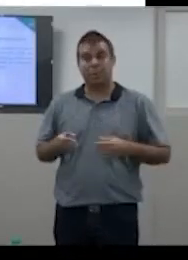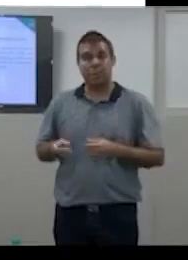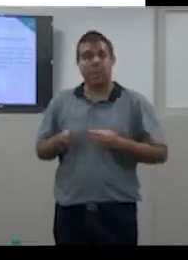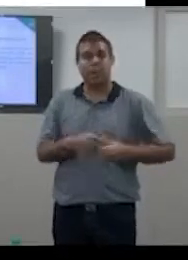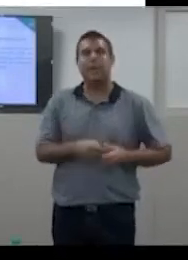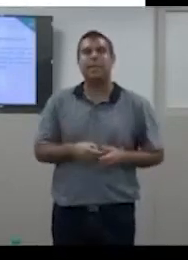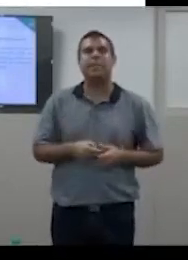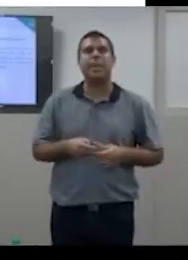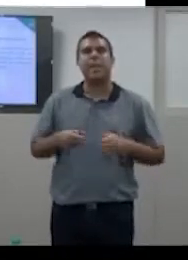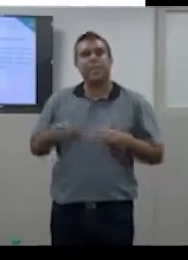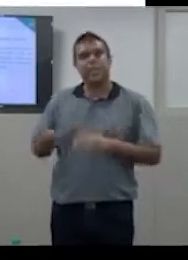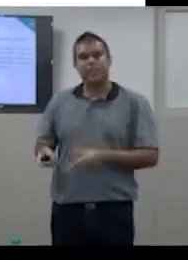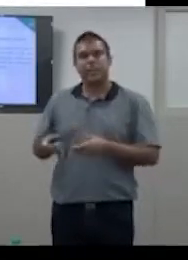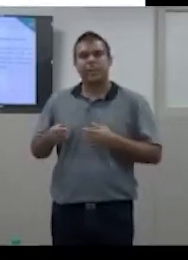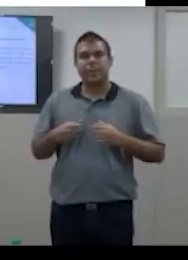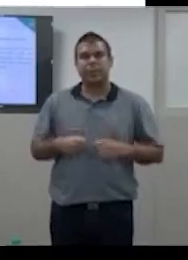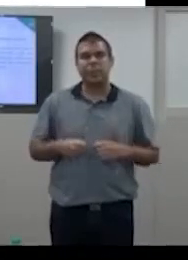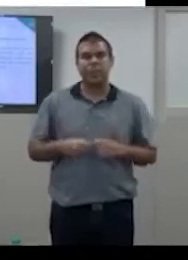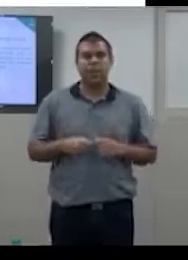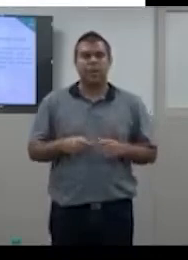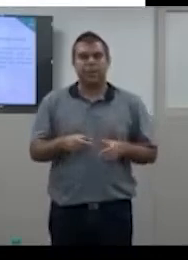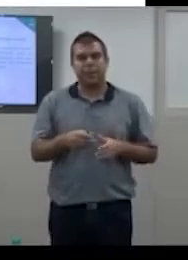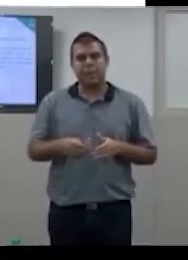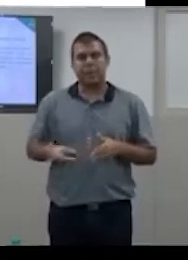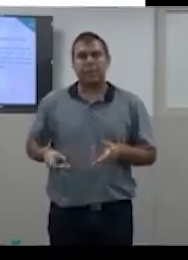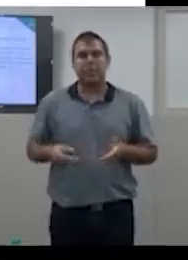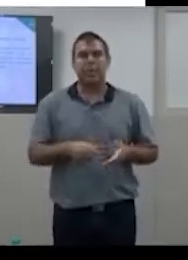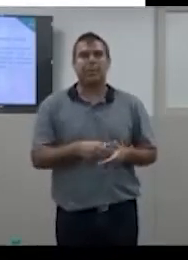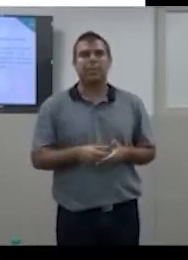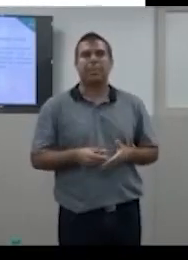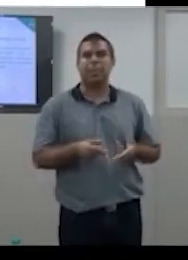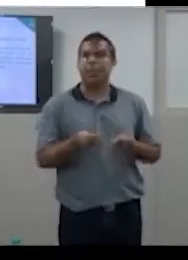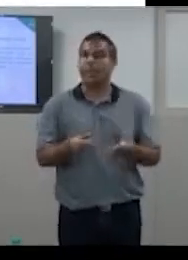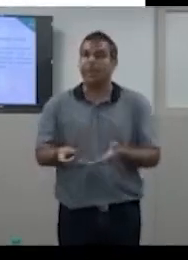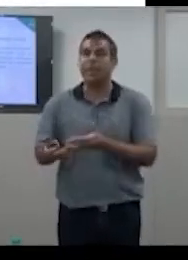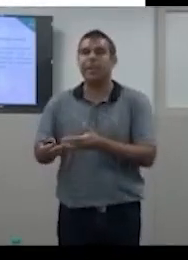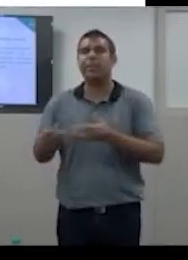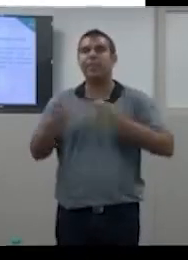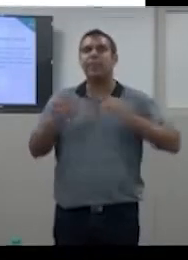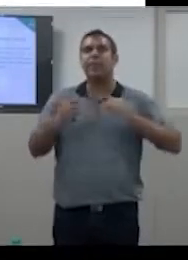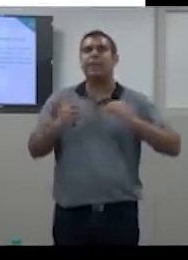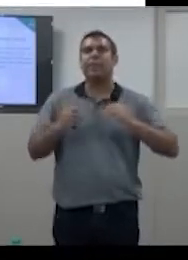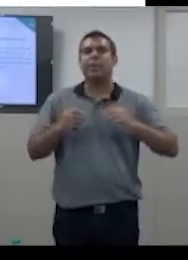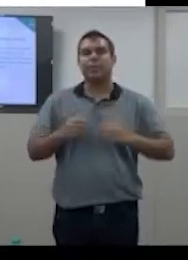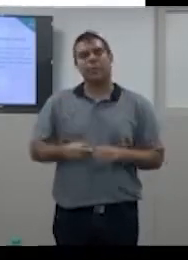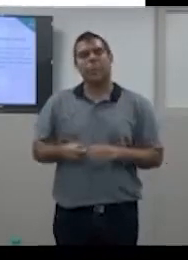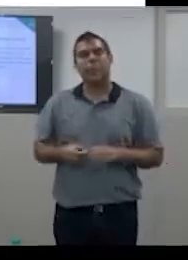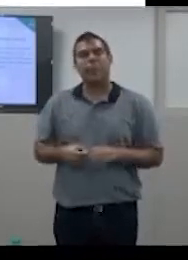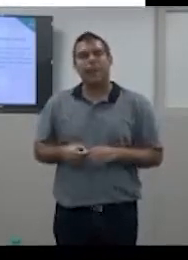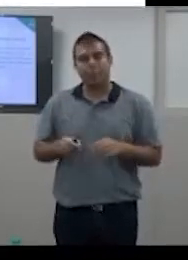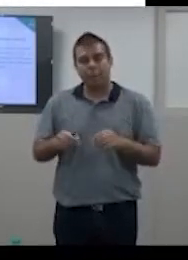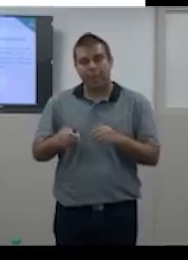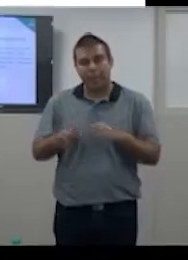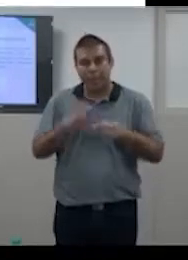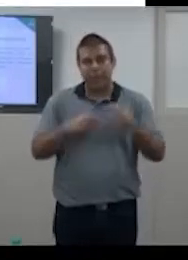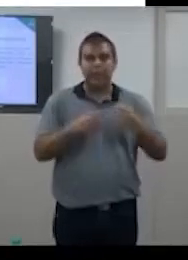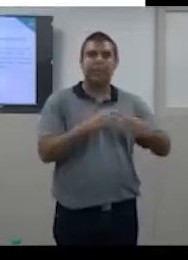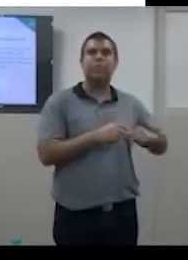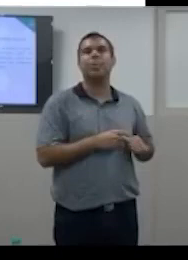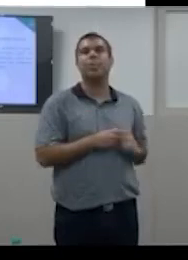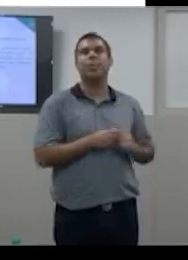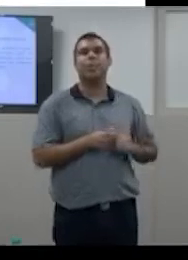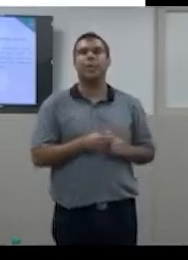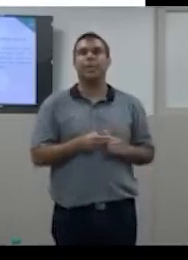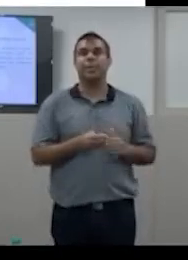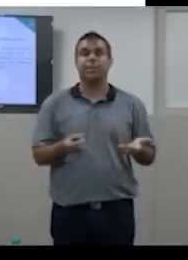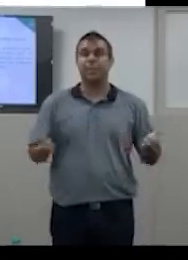fazendo seu bolo. Legal, bacana. Depois que você assou, você vai cortar um pedaço do teu bolo que tá uma delícia. Assim, você consegue pegar do pedaço e voltar